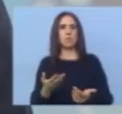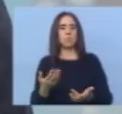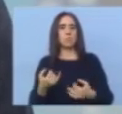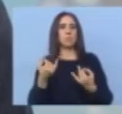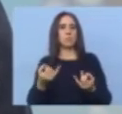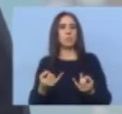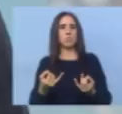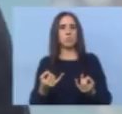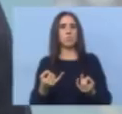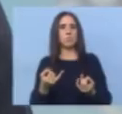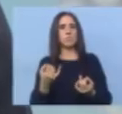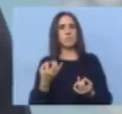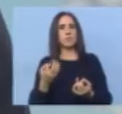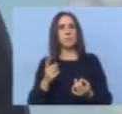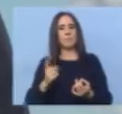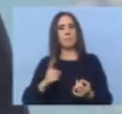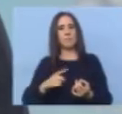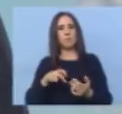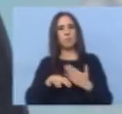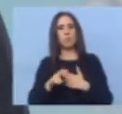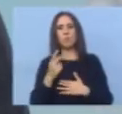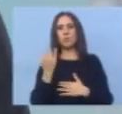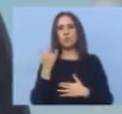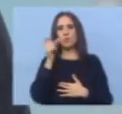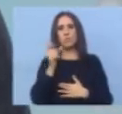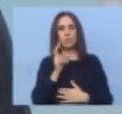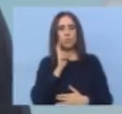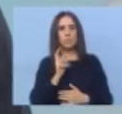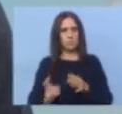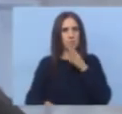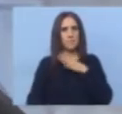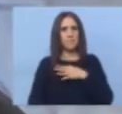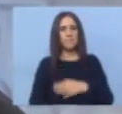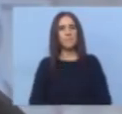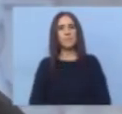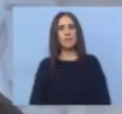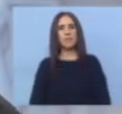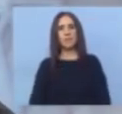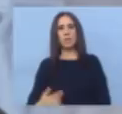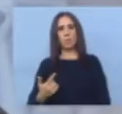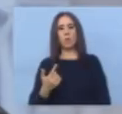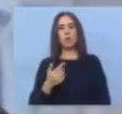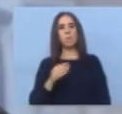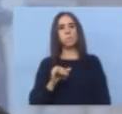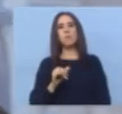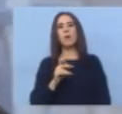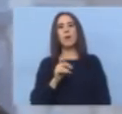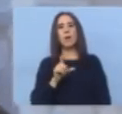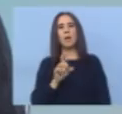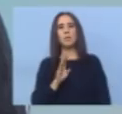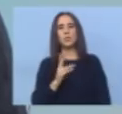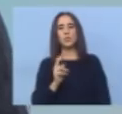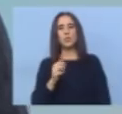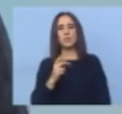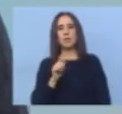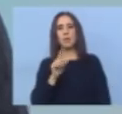depois disso aí começam a ir. Vou ir agora um caso, desculpe. Diga. Nas missões que eu fiz agora em Aljustrel, que realmente sentimos